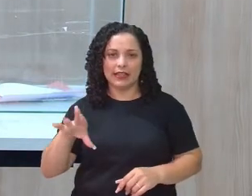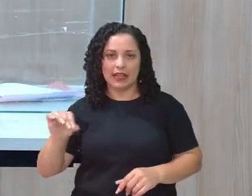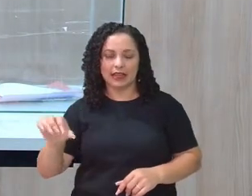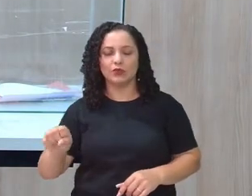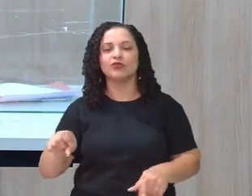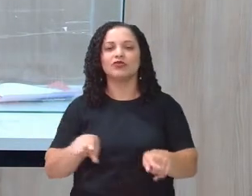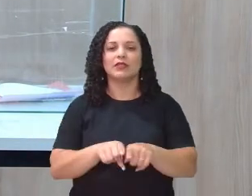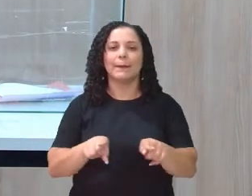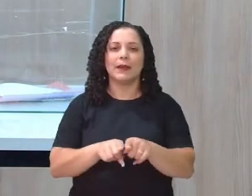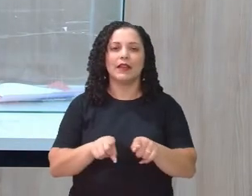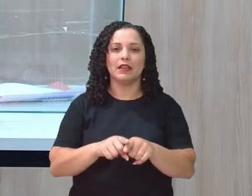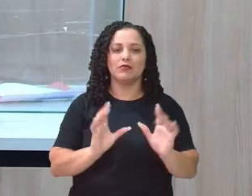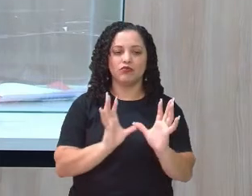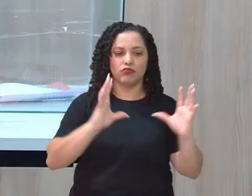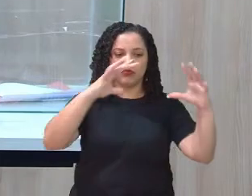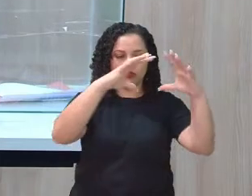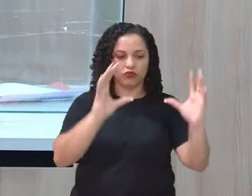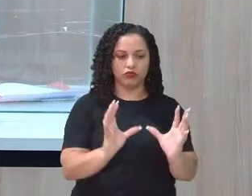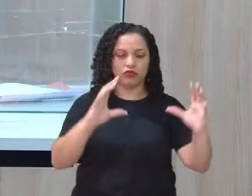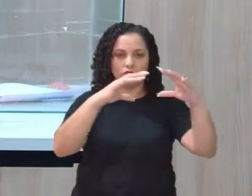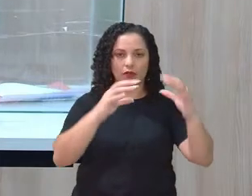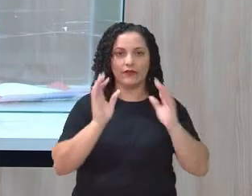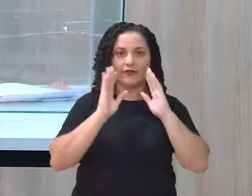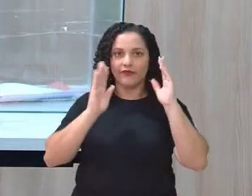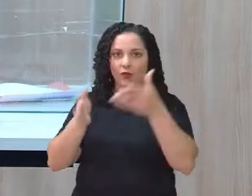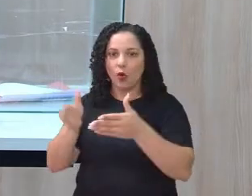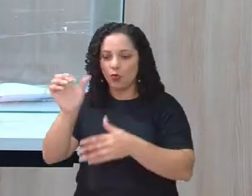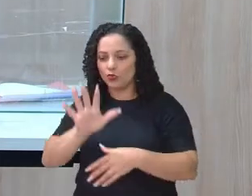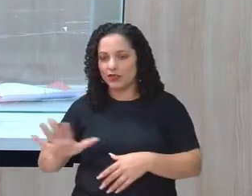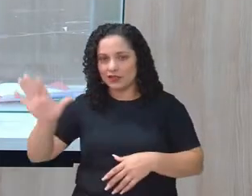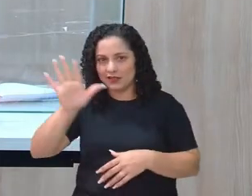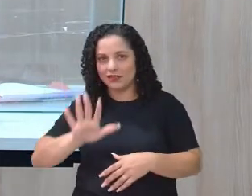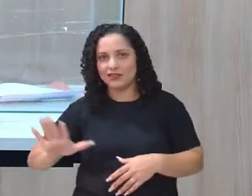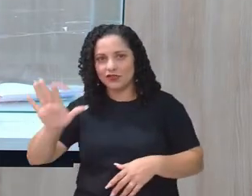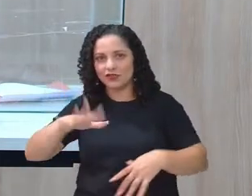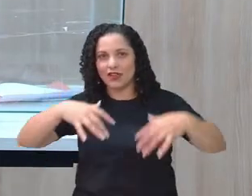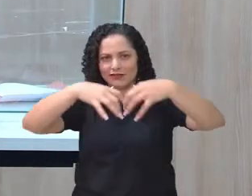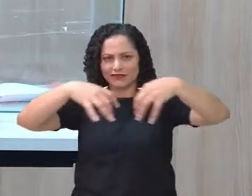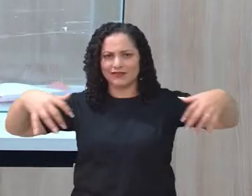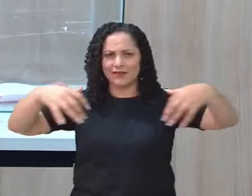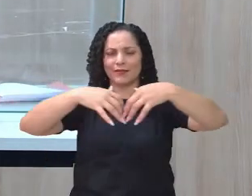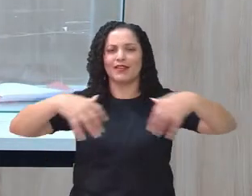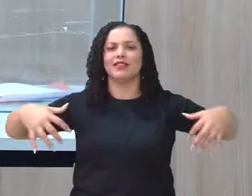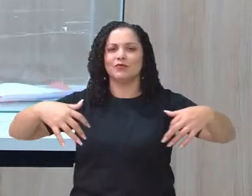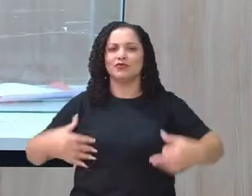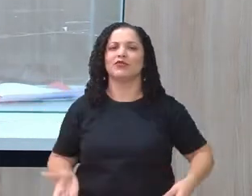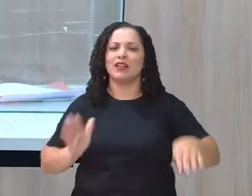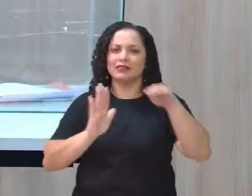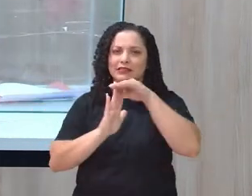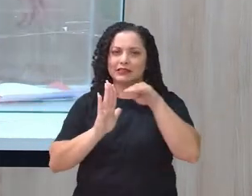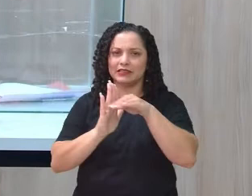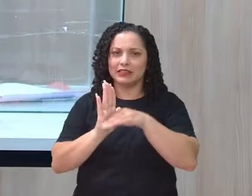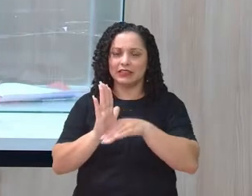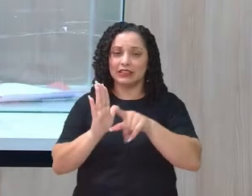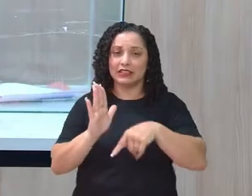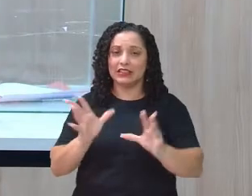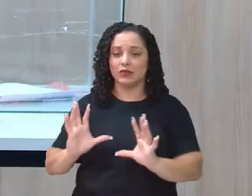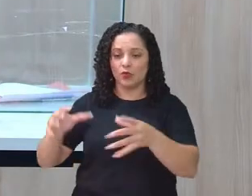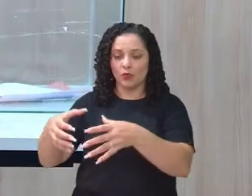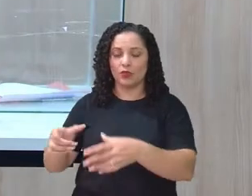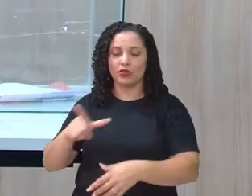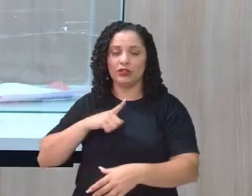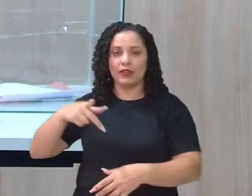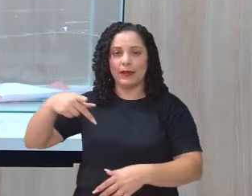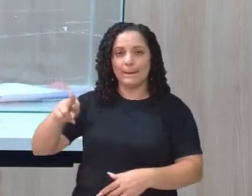gente focou lá nos poliedros e separamos também a classificação dos poliedros entre prismas e